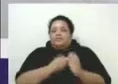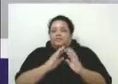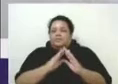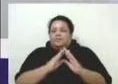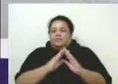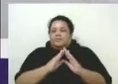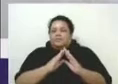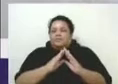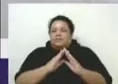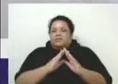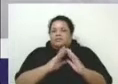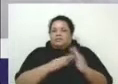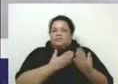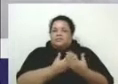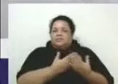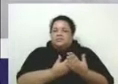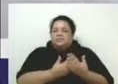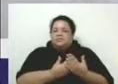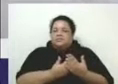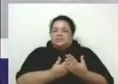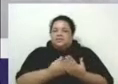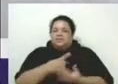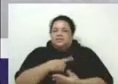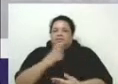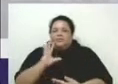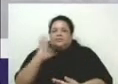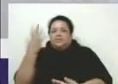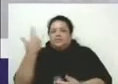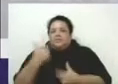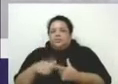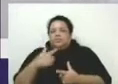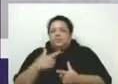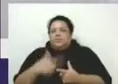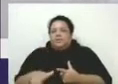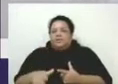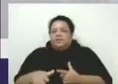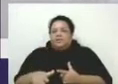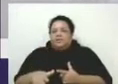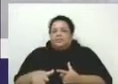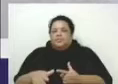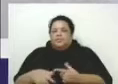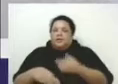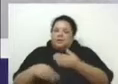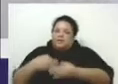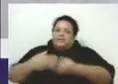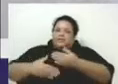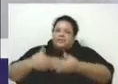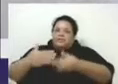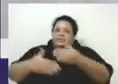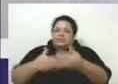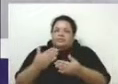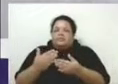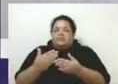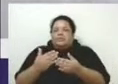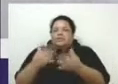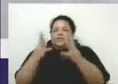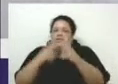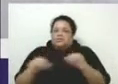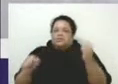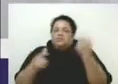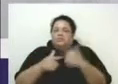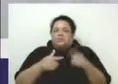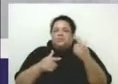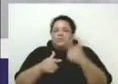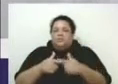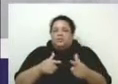houve uma situação tardia para tratar o caso junto à escola em que a criança está matriculada lá